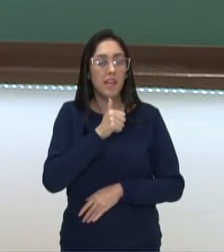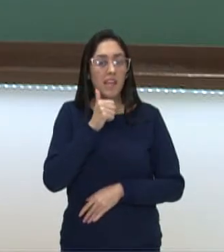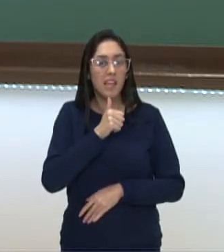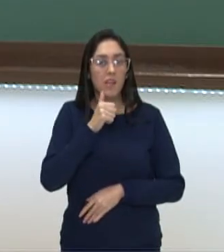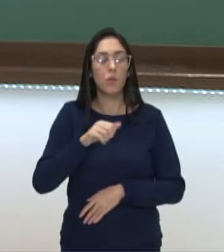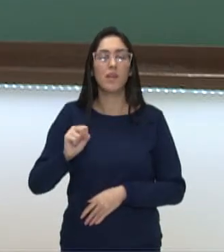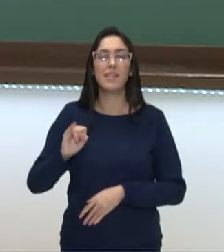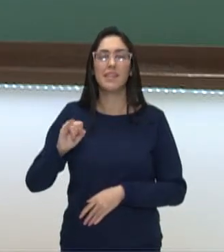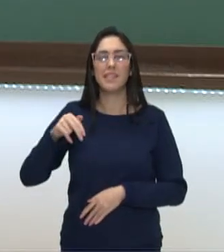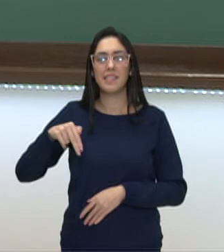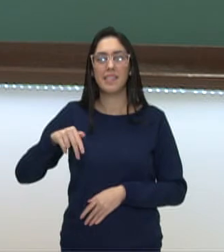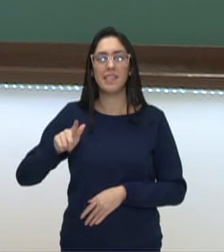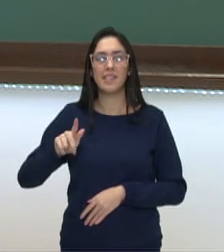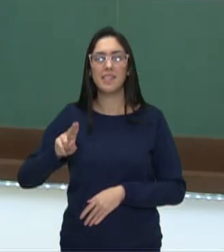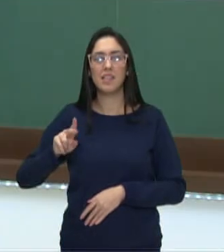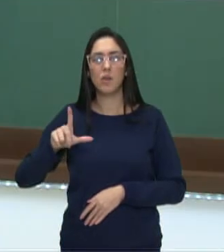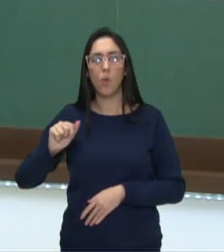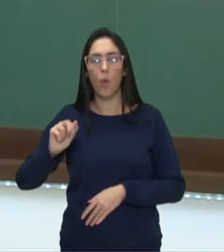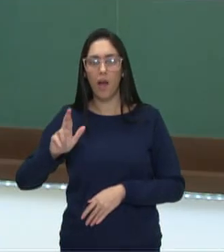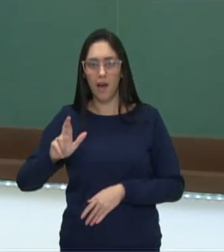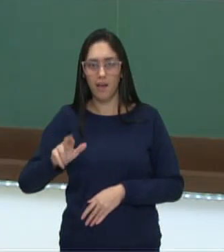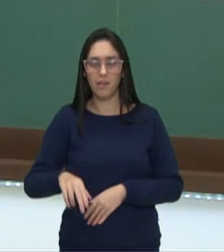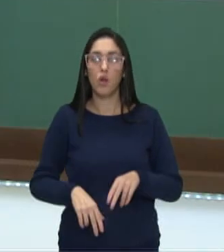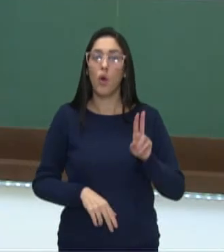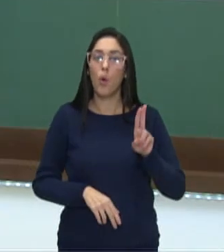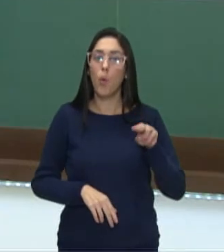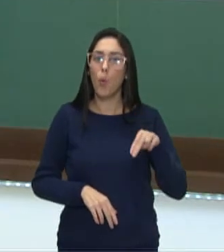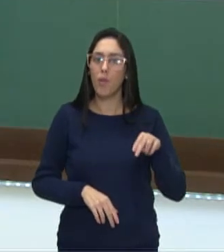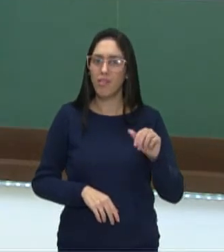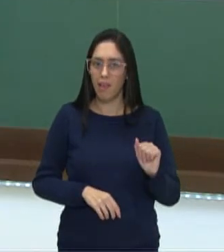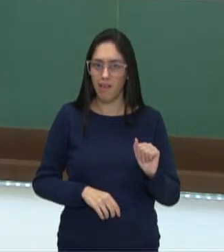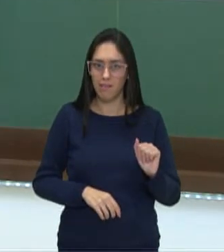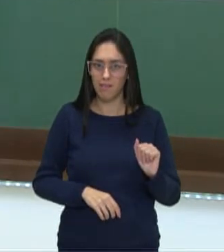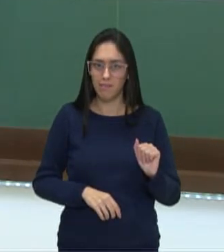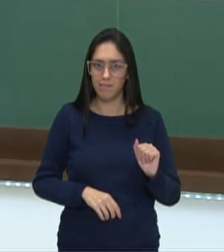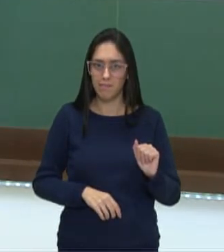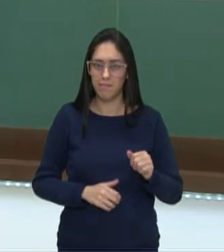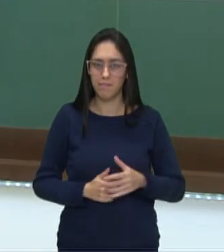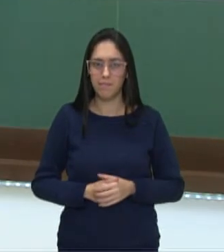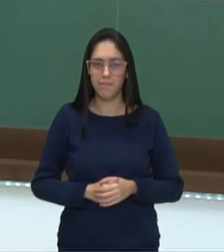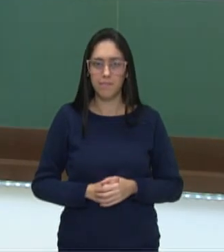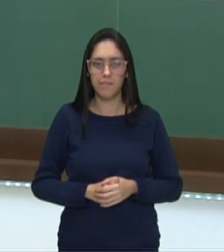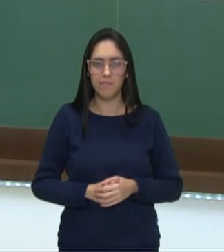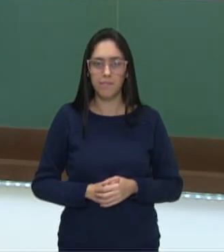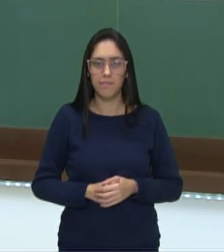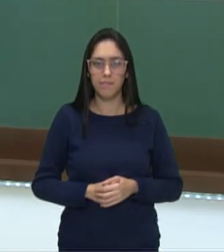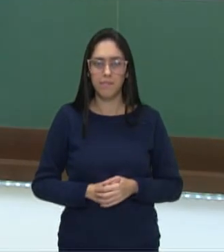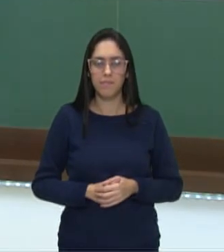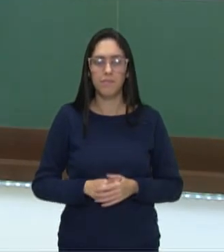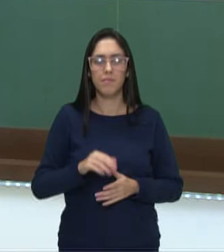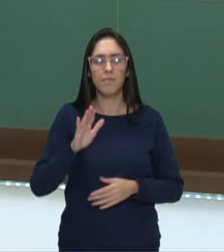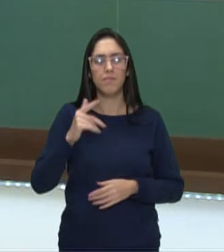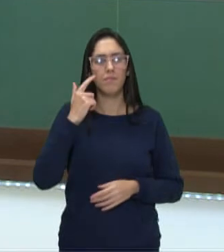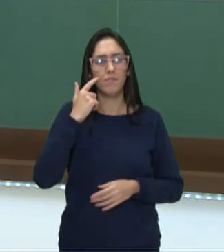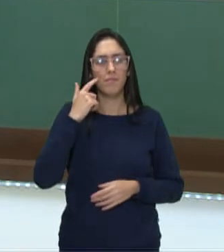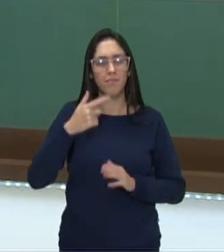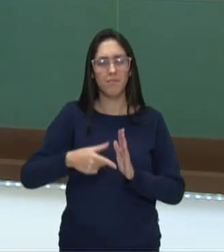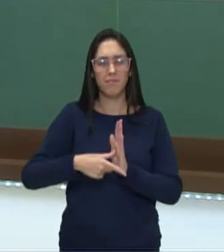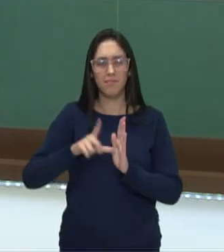no singular, então, una, né? E olha o que eu havia comentado aqui na